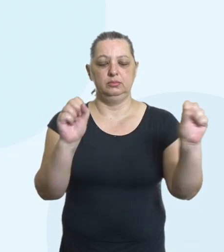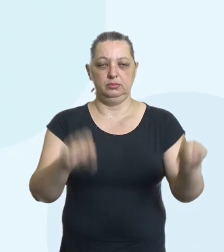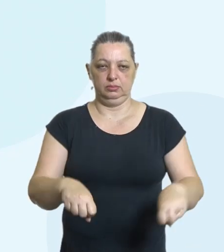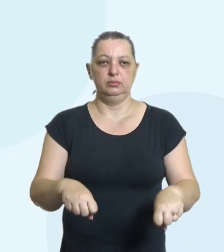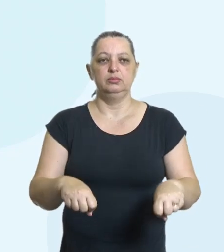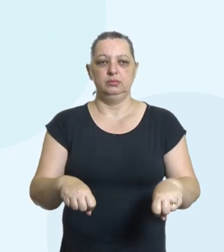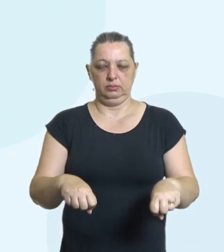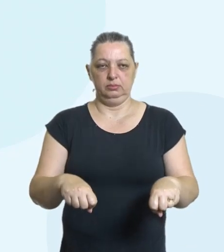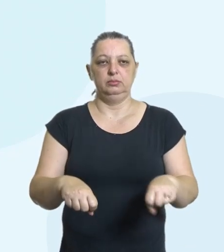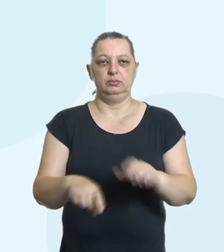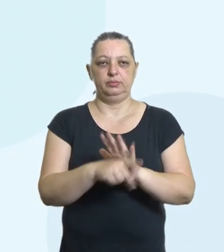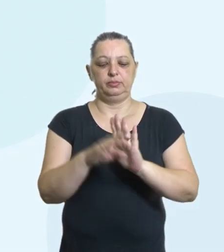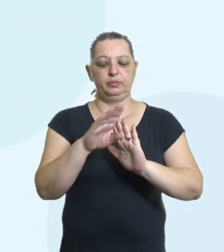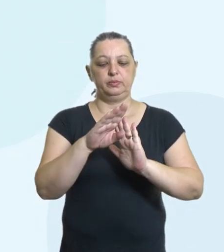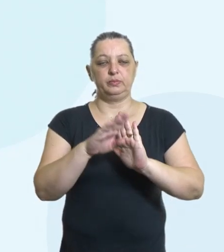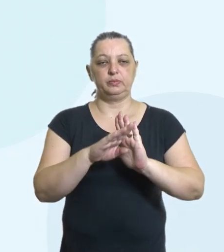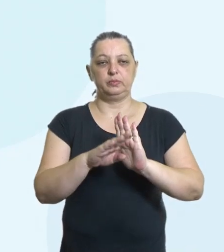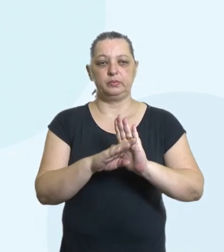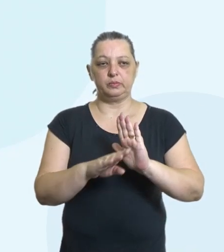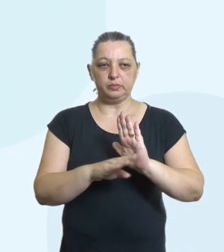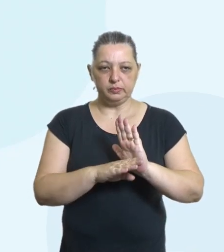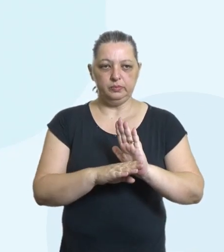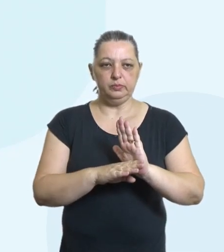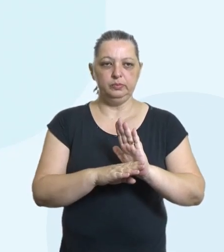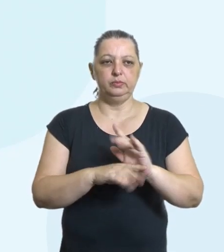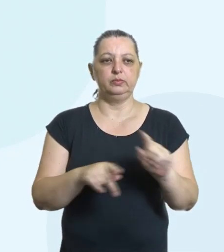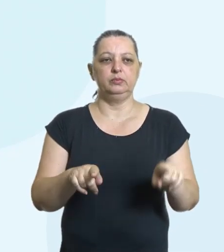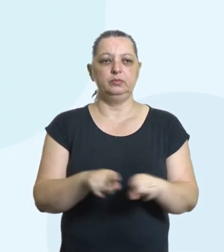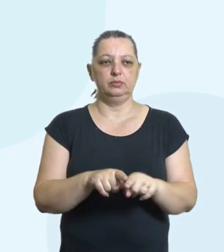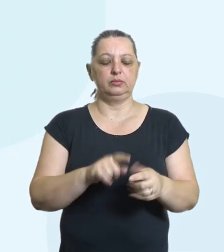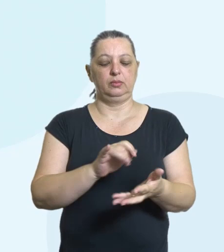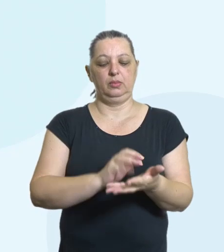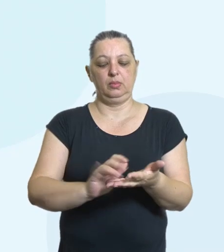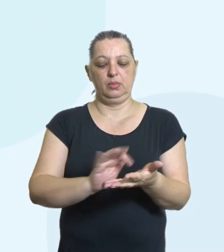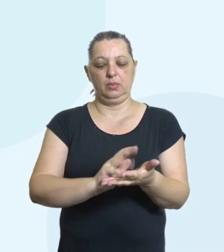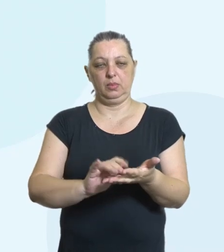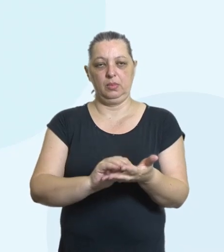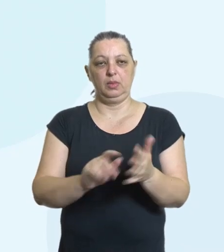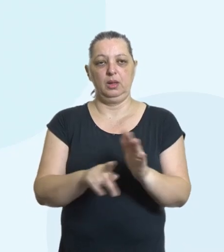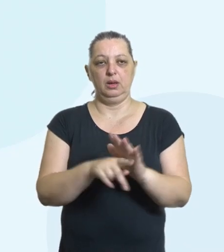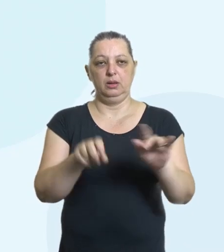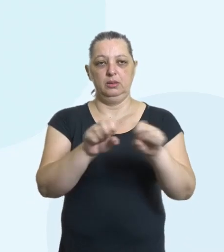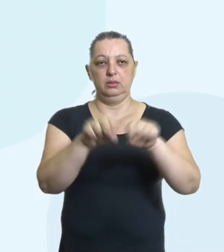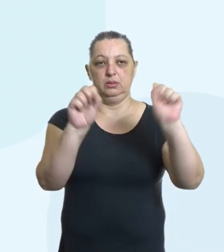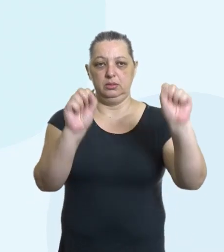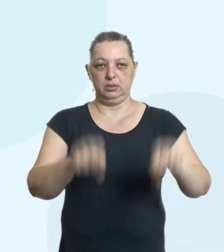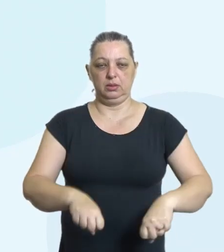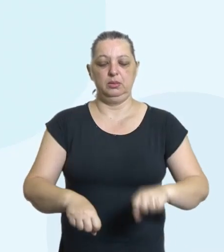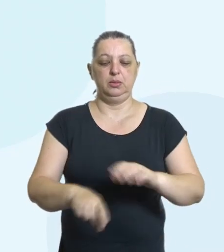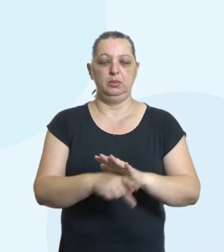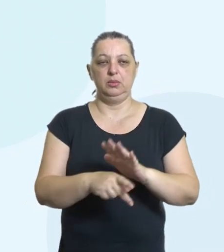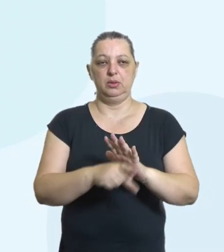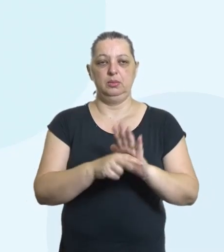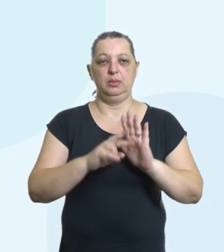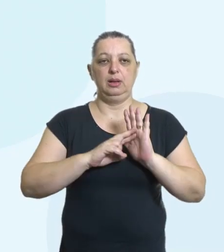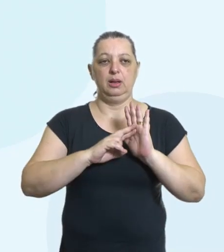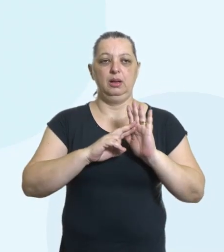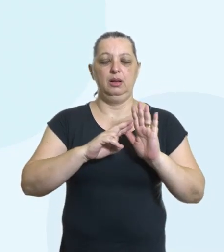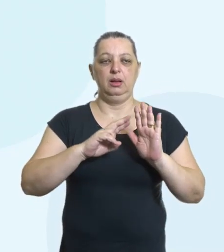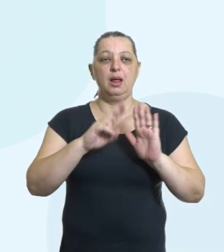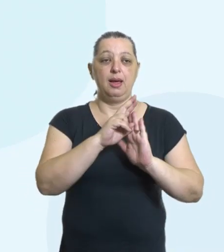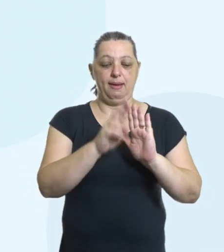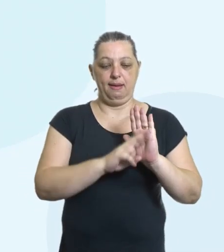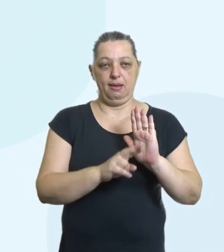gente usa para o computador se comunicar com a impressora Braille, tem a sistemática da normatização, que é federal,